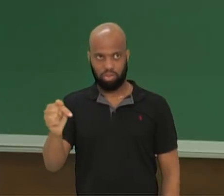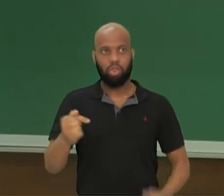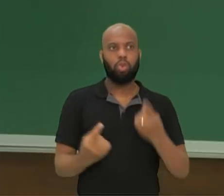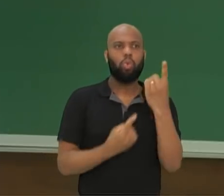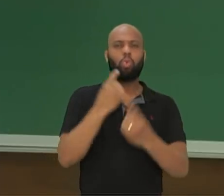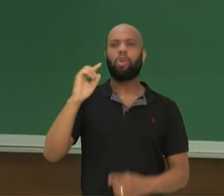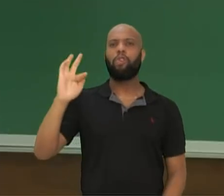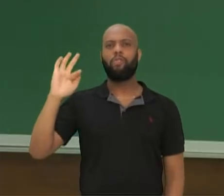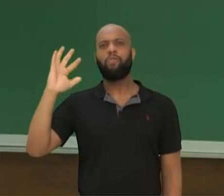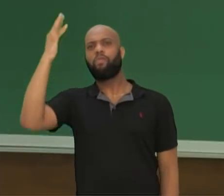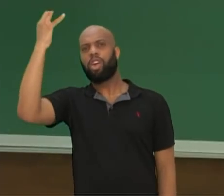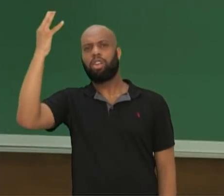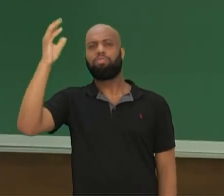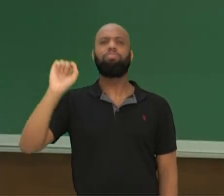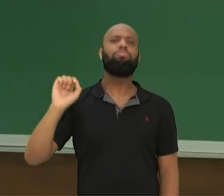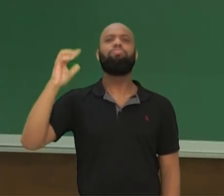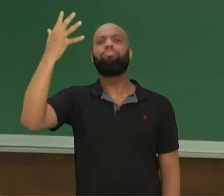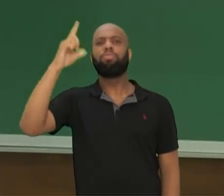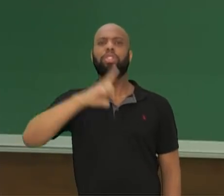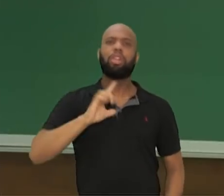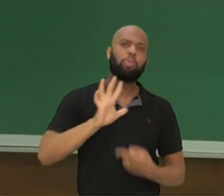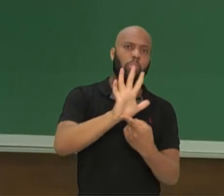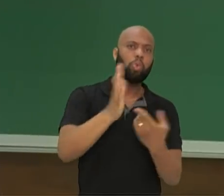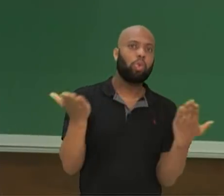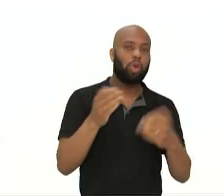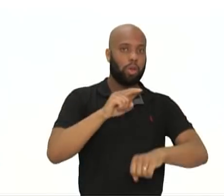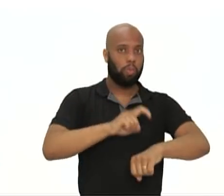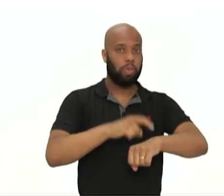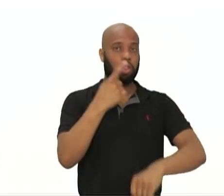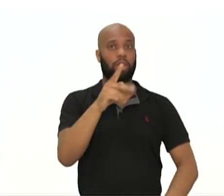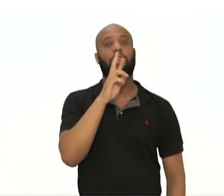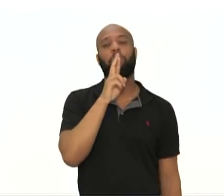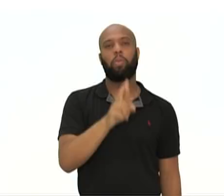Qual é o fato destacado? Vamos lá?